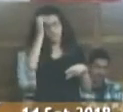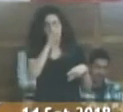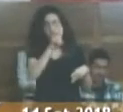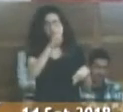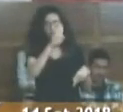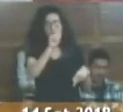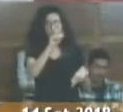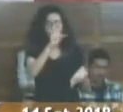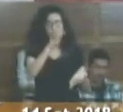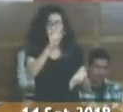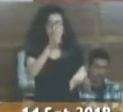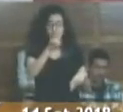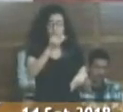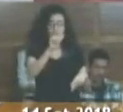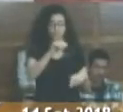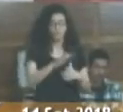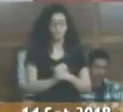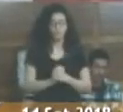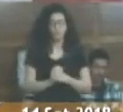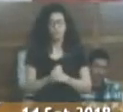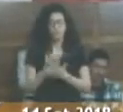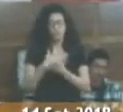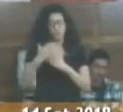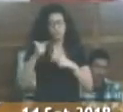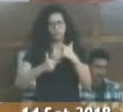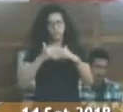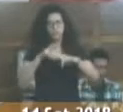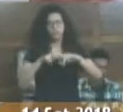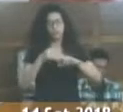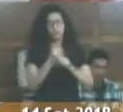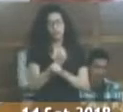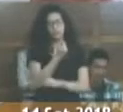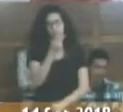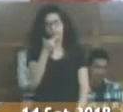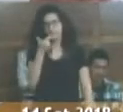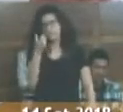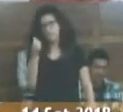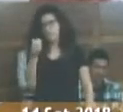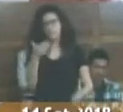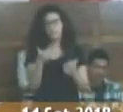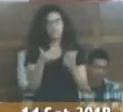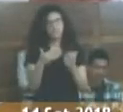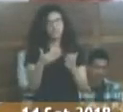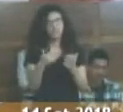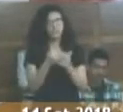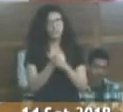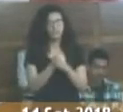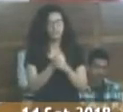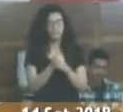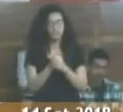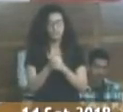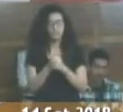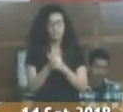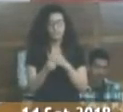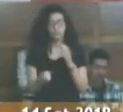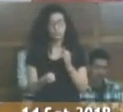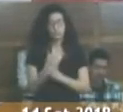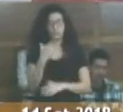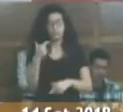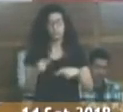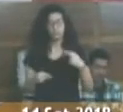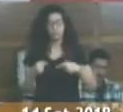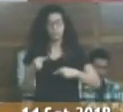2006, 2007, quando se consolidou o movimento, né, foi a partir da criação da